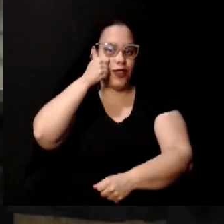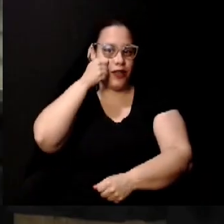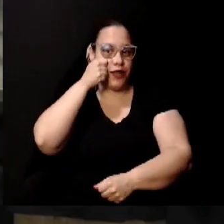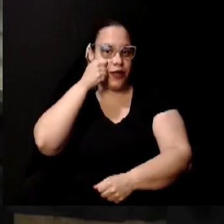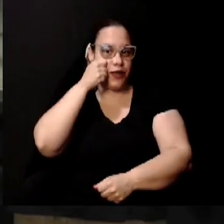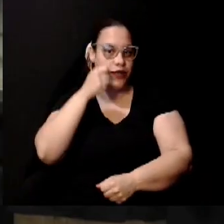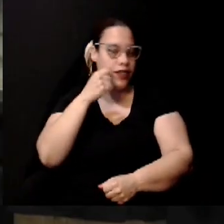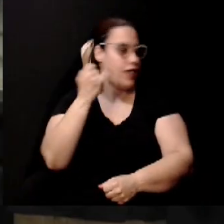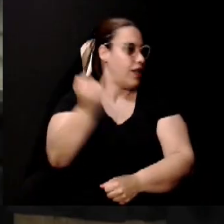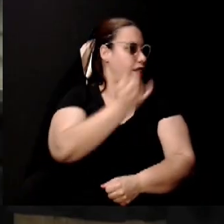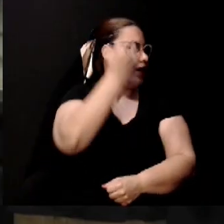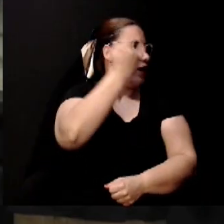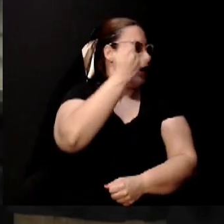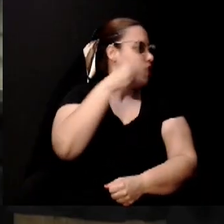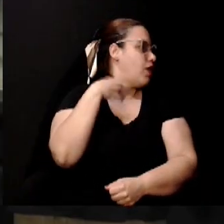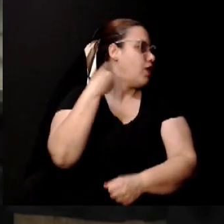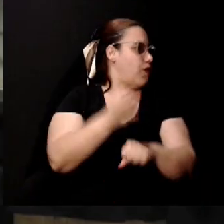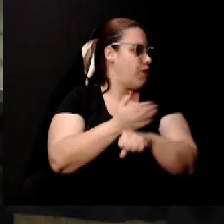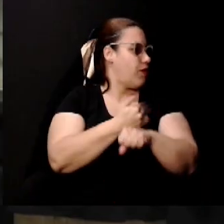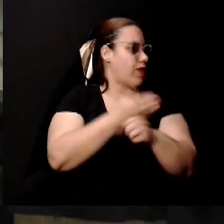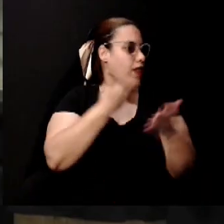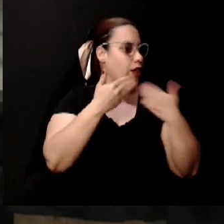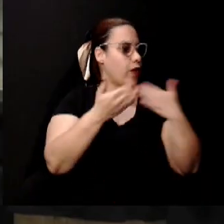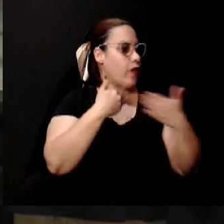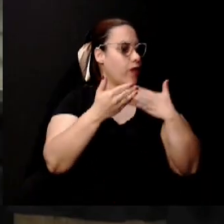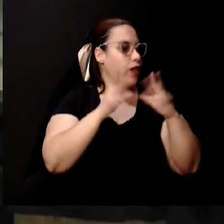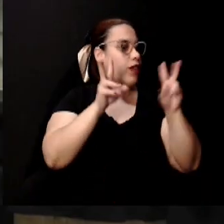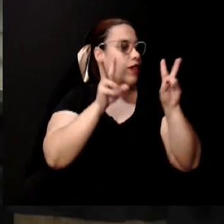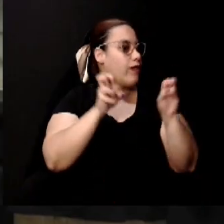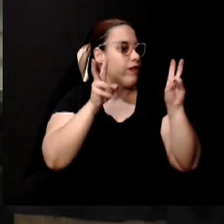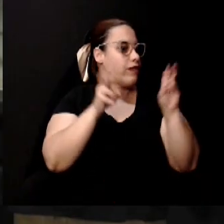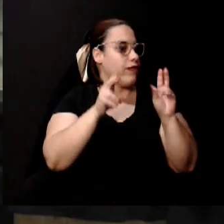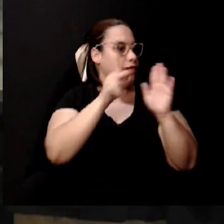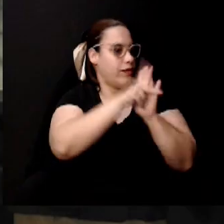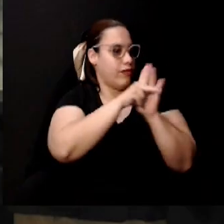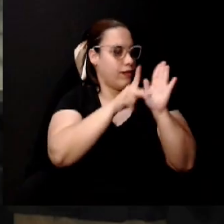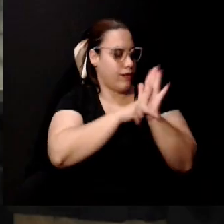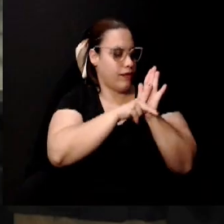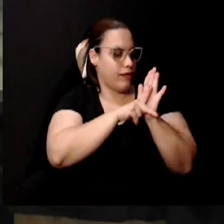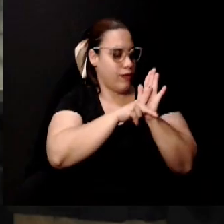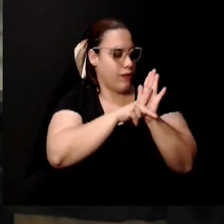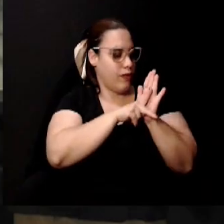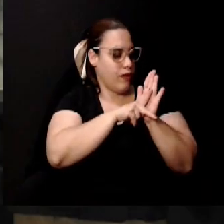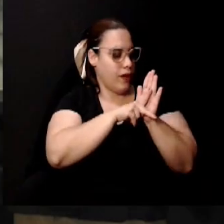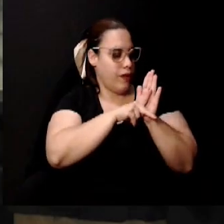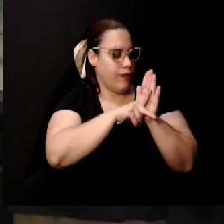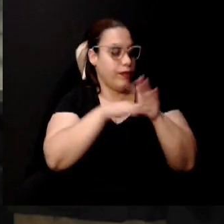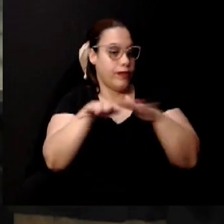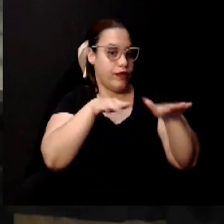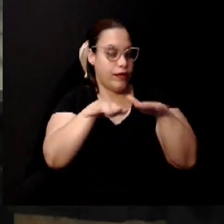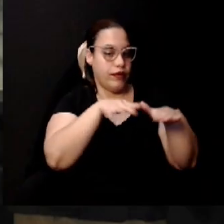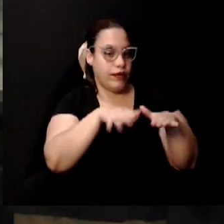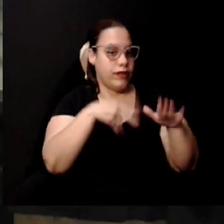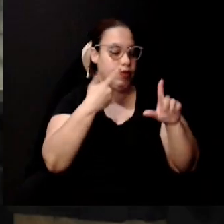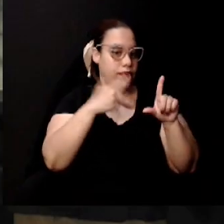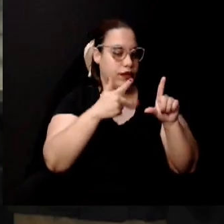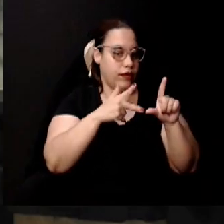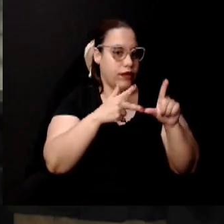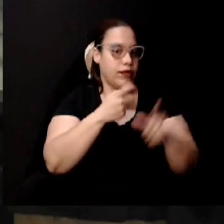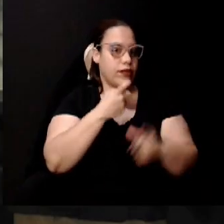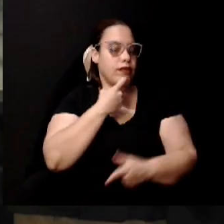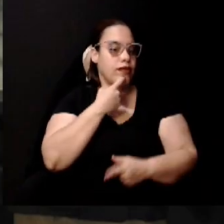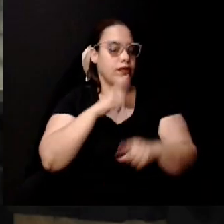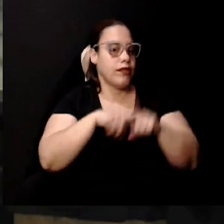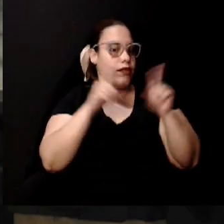você, vereadora? Antes da gente citar aqui as coisas sobre os projetos que estão tramitando aqui no Legislativo Campineiro, mas já que eu brinquei